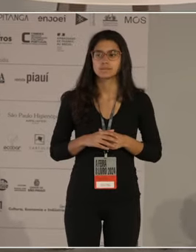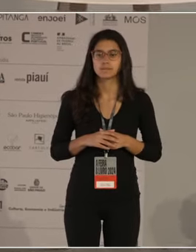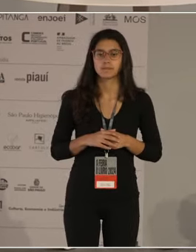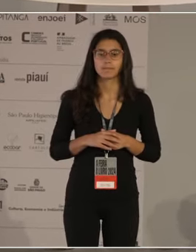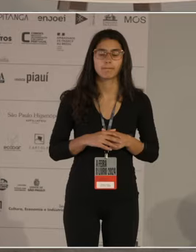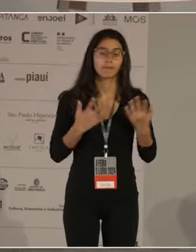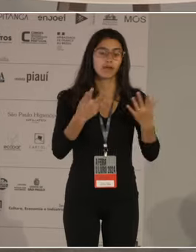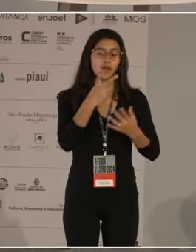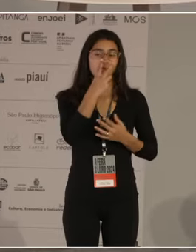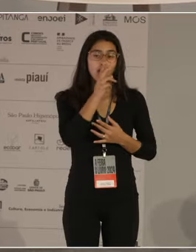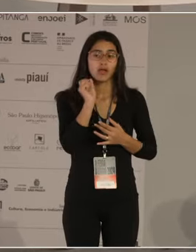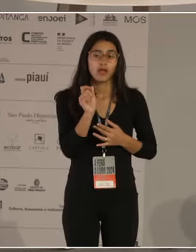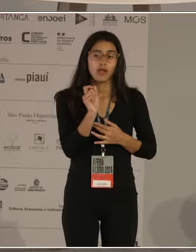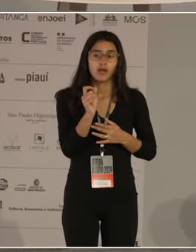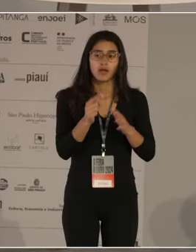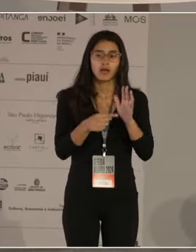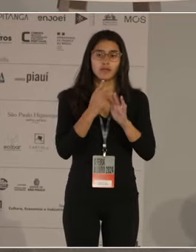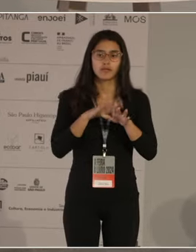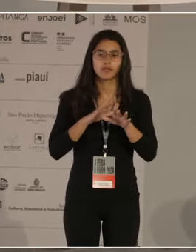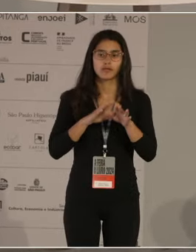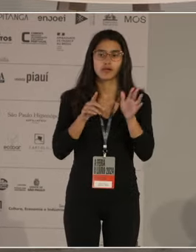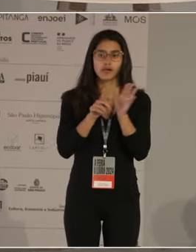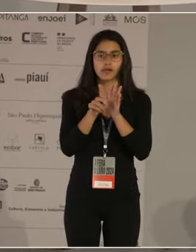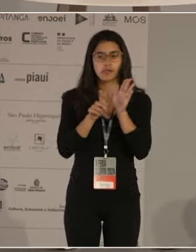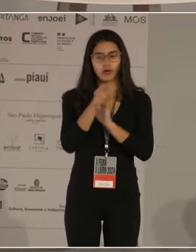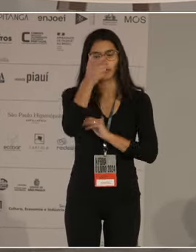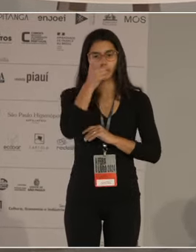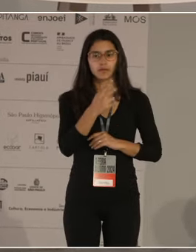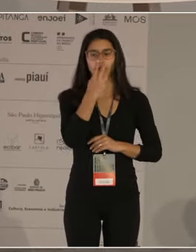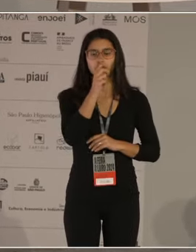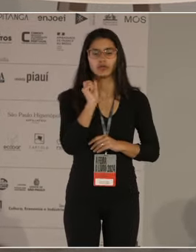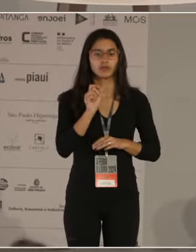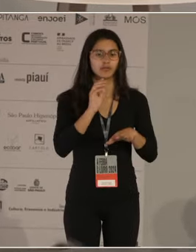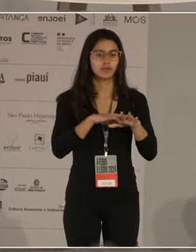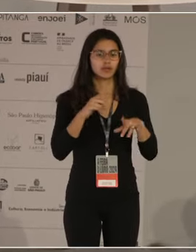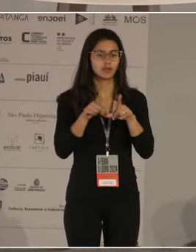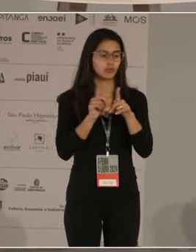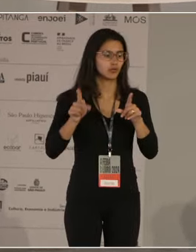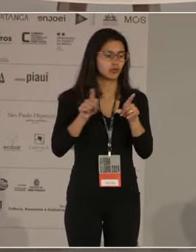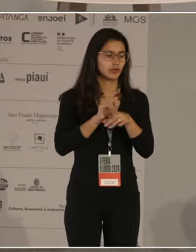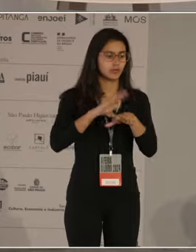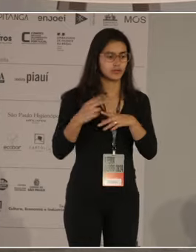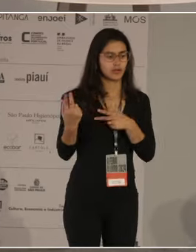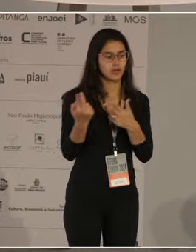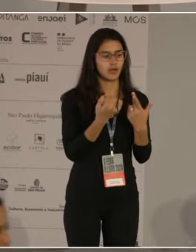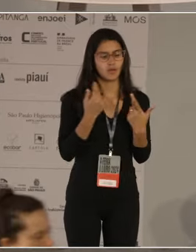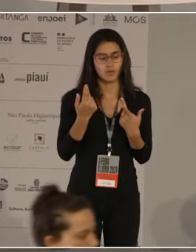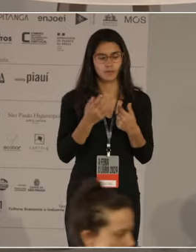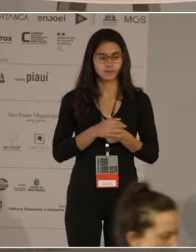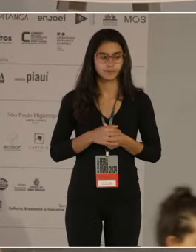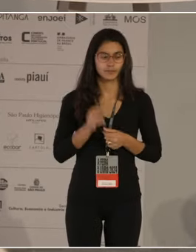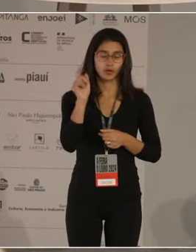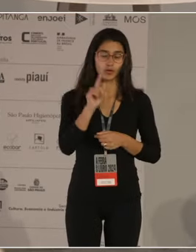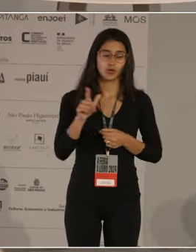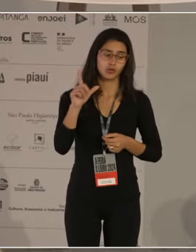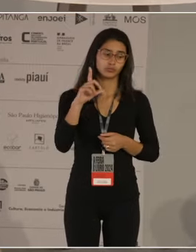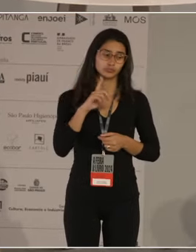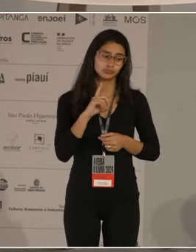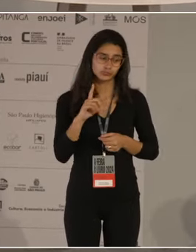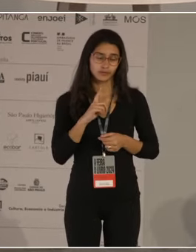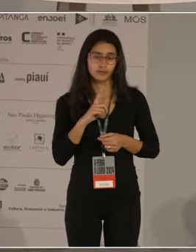eu acho que eu fui vago da primeira vez que você me fez essa pergunta. Eu acho que eu vou continuar sendo vago hoje, assim. Claro, eu acho que